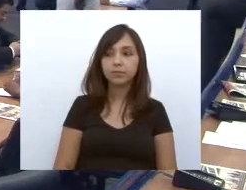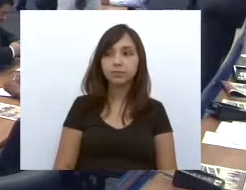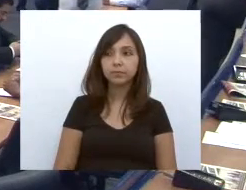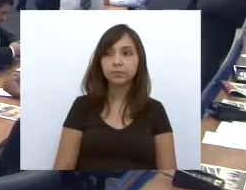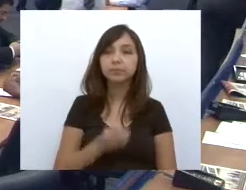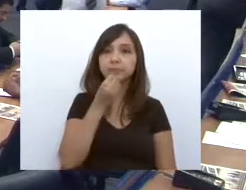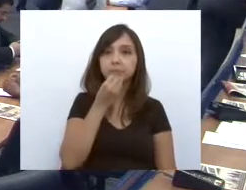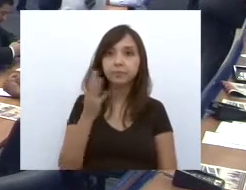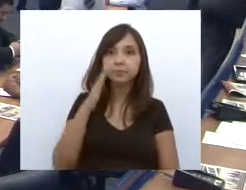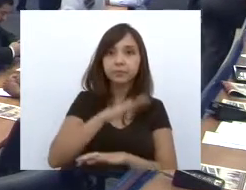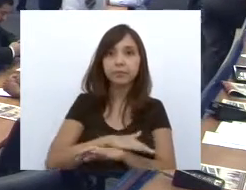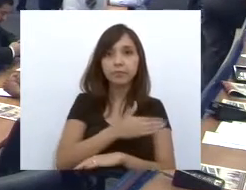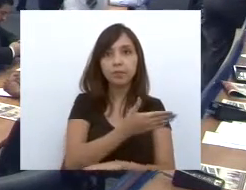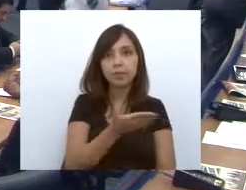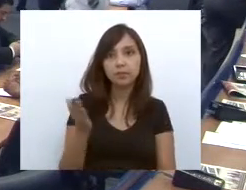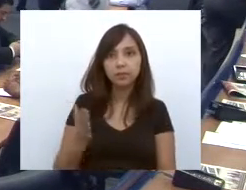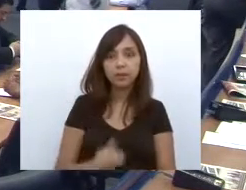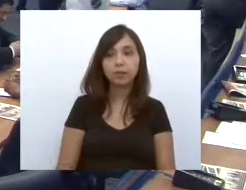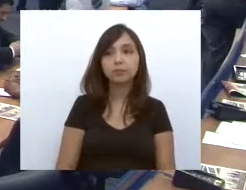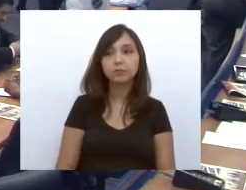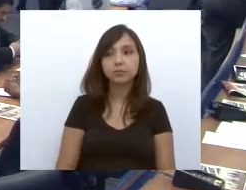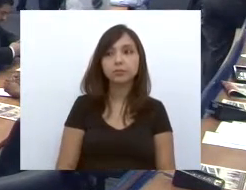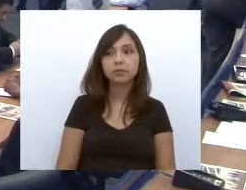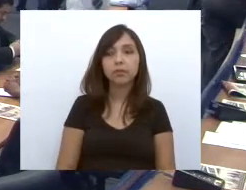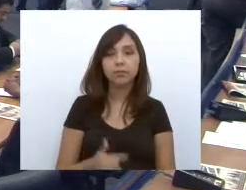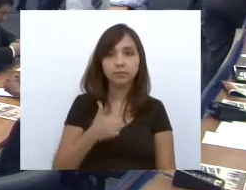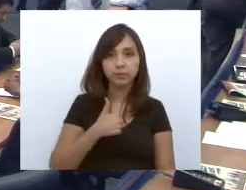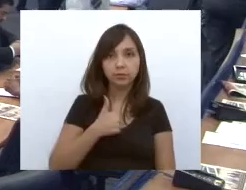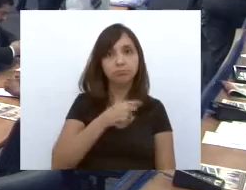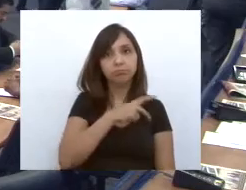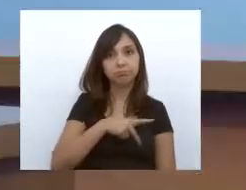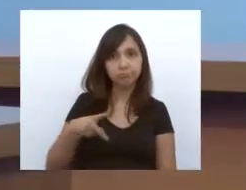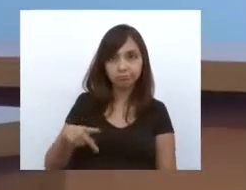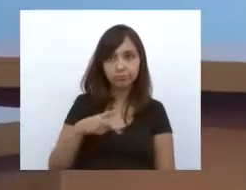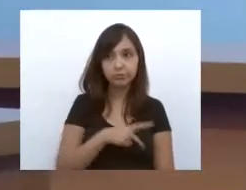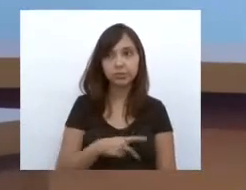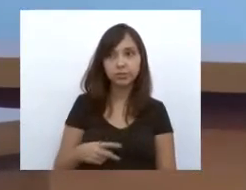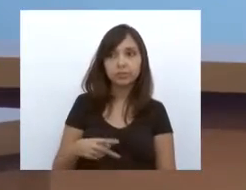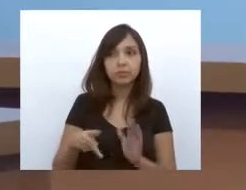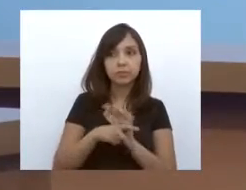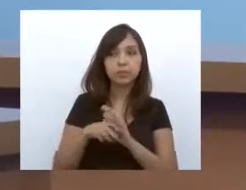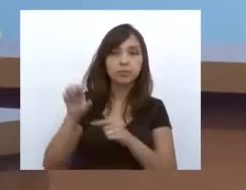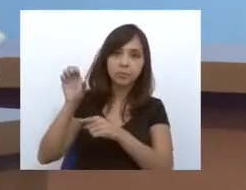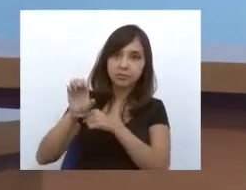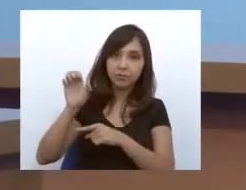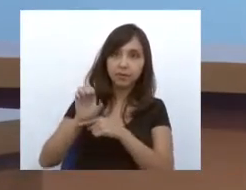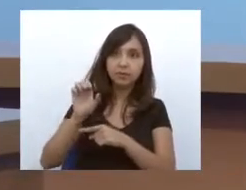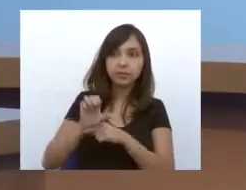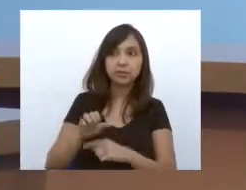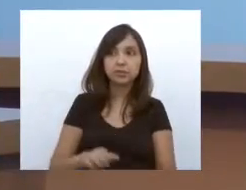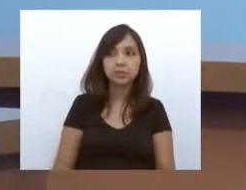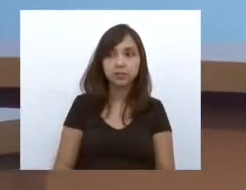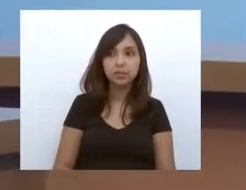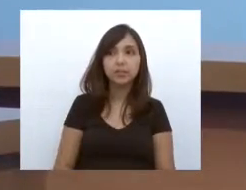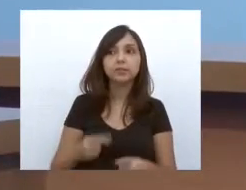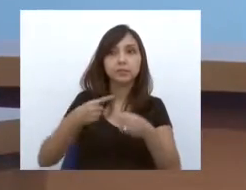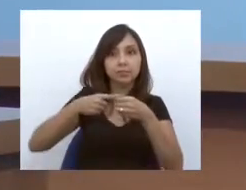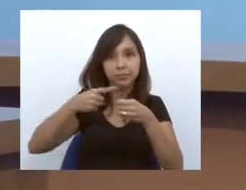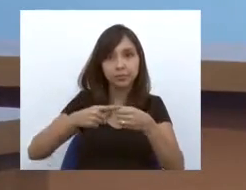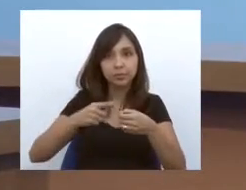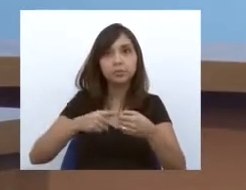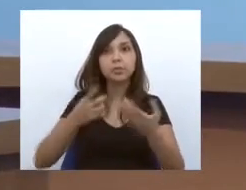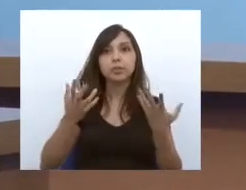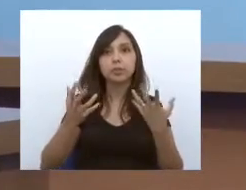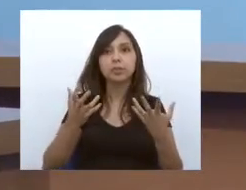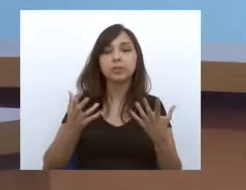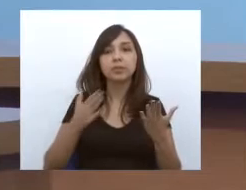Boa tarde a todos e todas. Como professora da rede estadual, inclusive, da rede municipal, eu quero